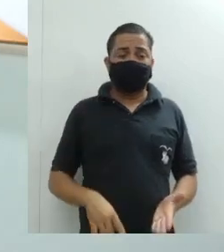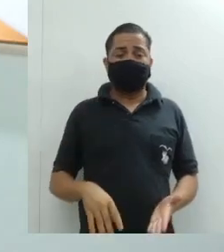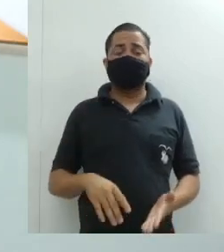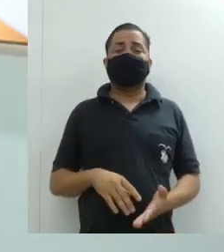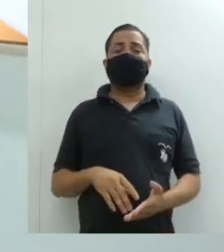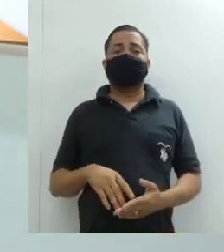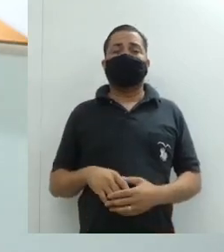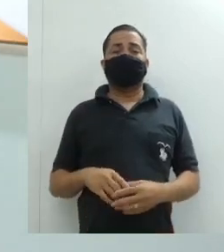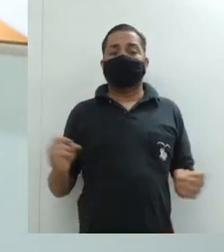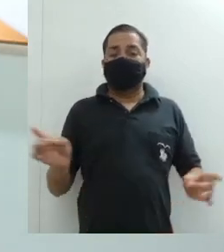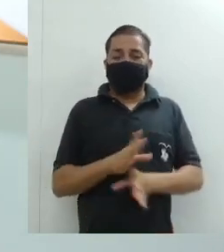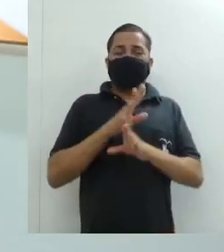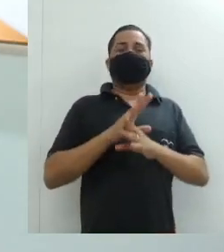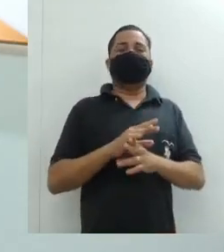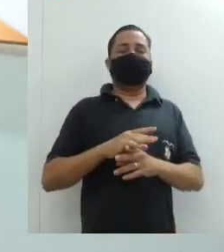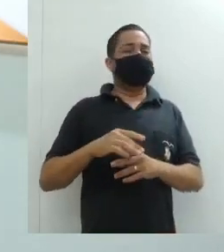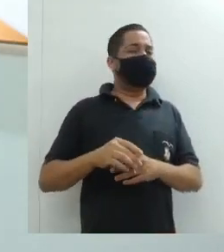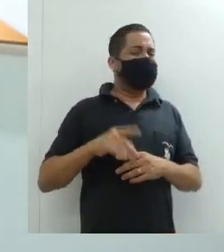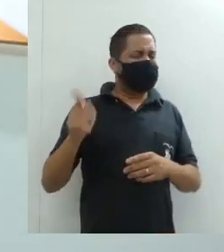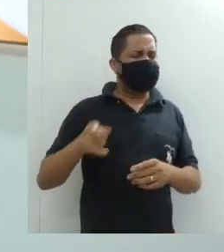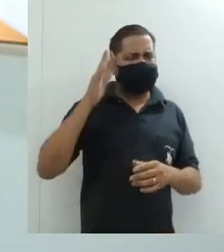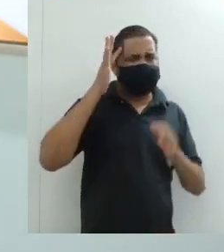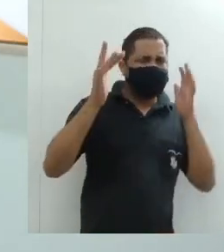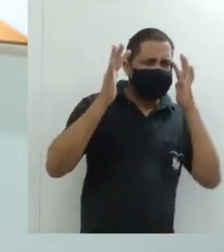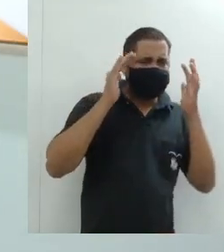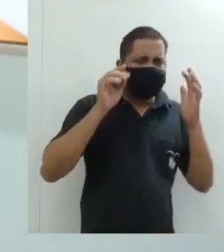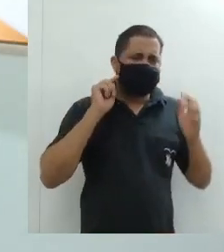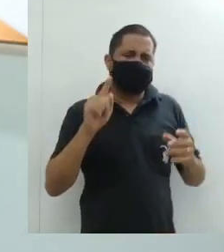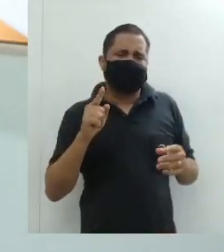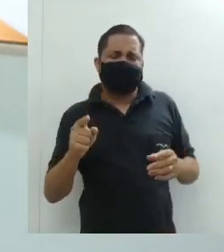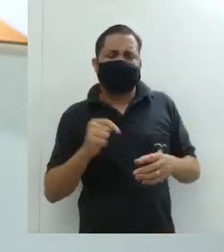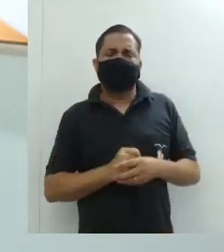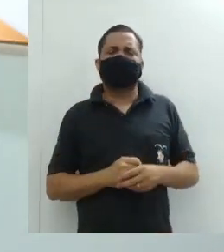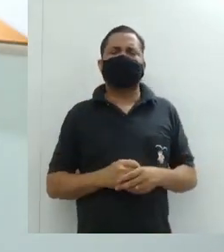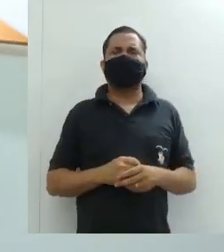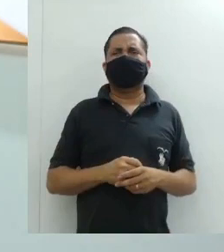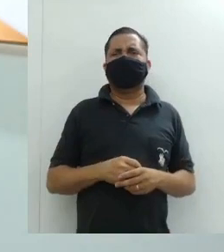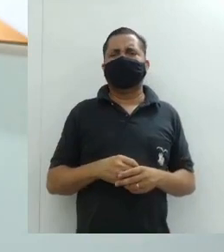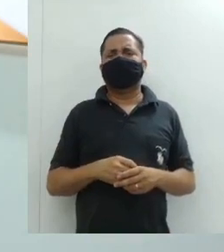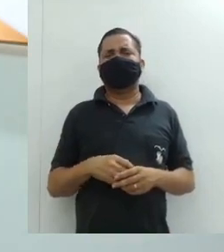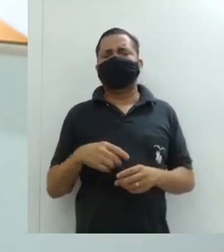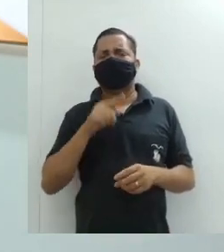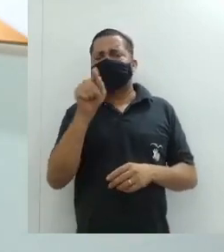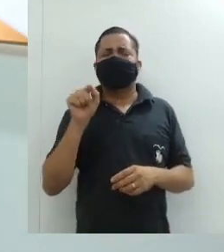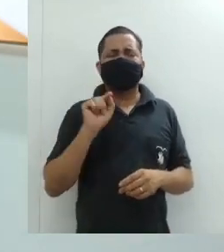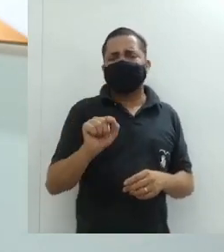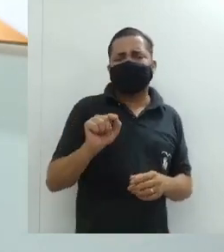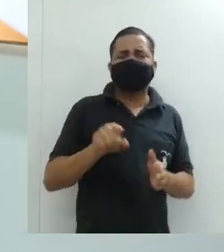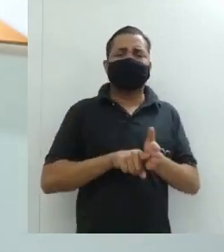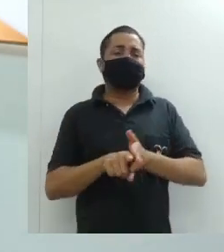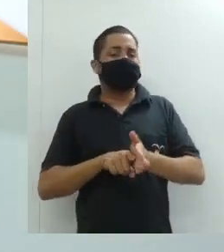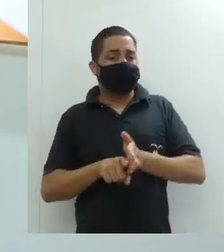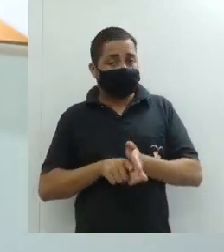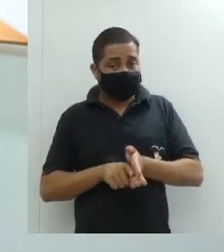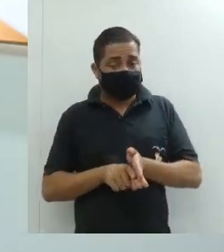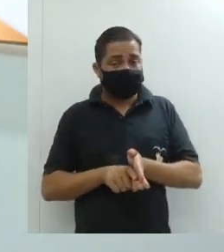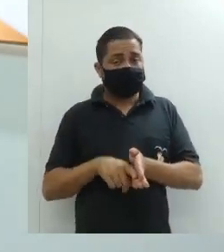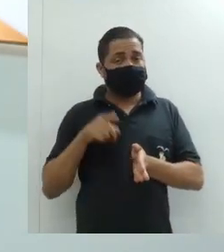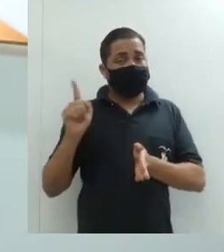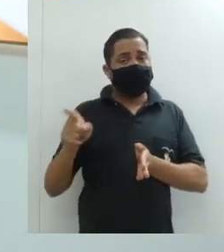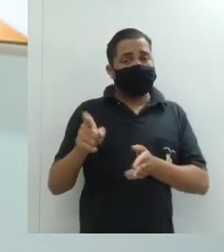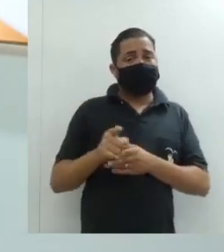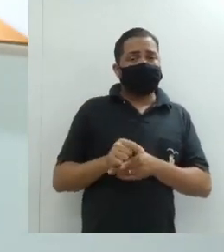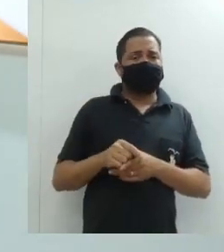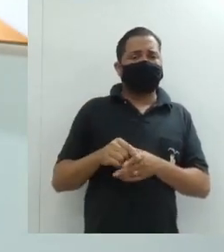essa reflexão, é esse interrogar-se, esse buscar, certo? Então o filósofo é aquele que